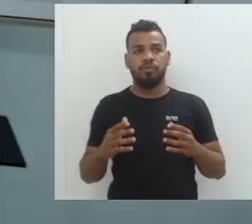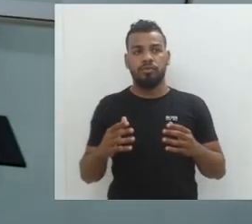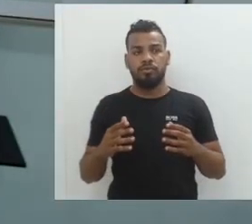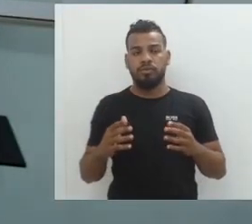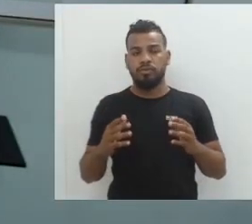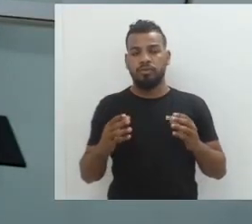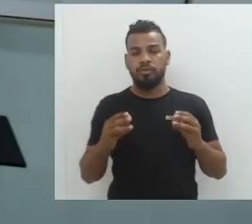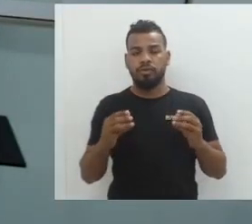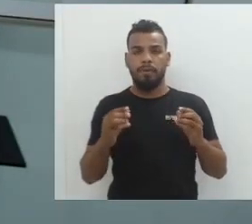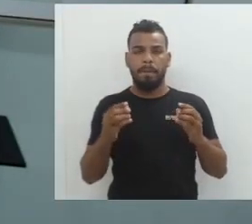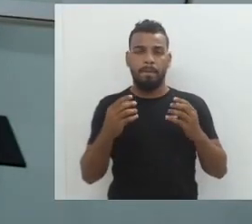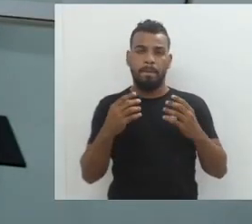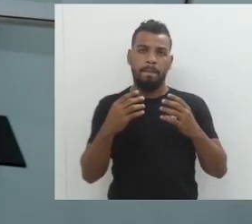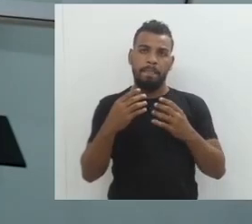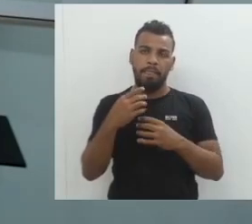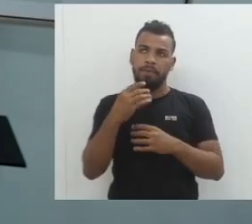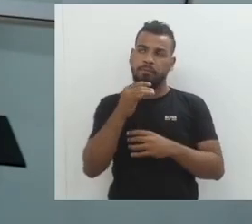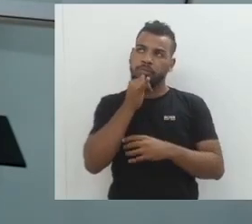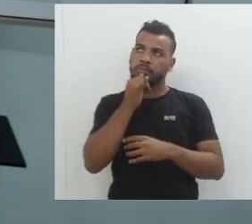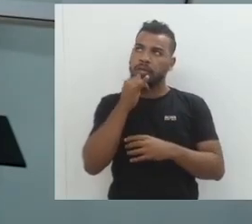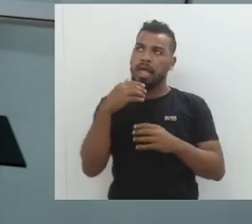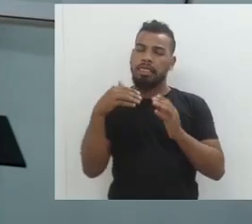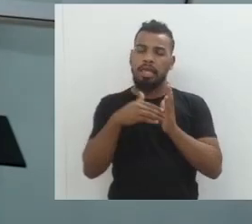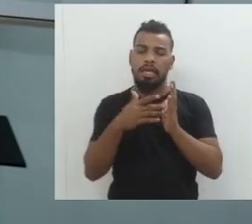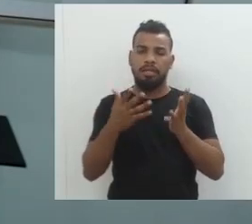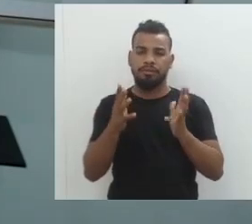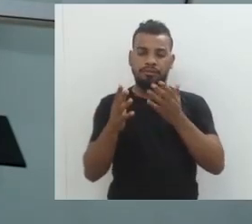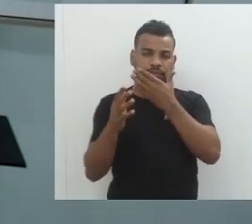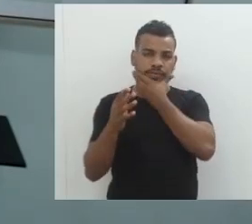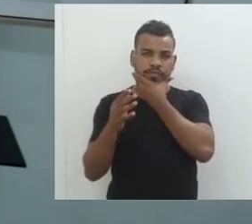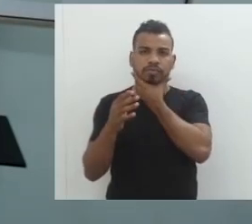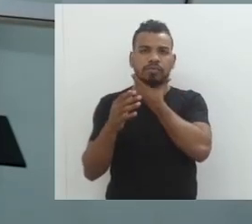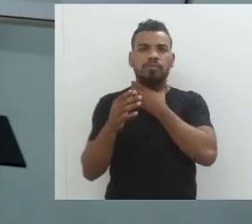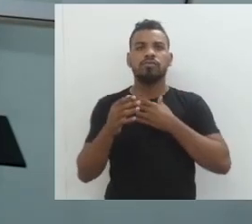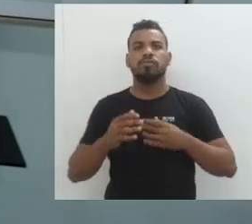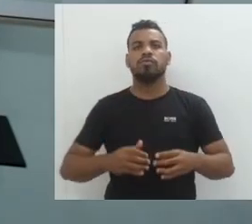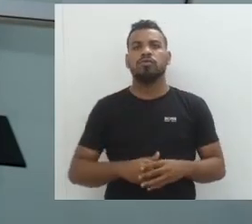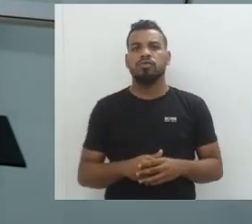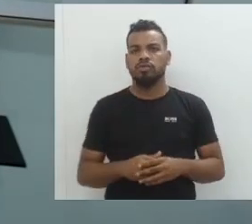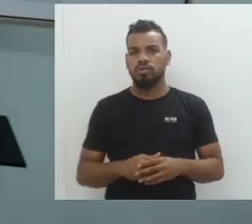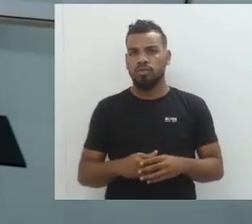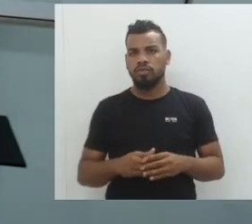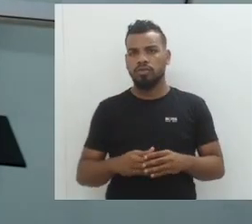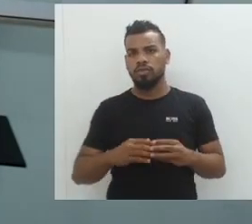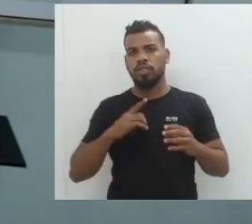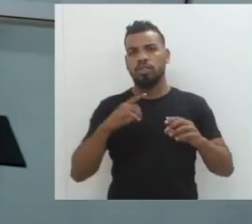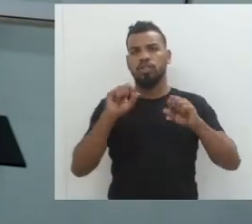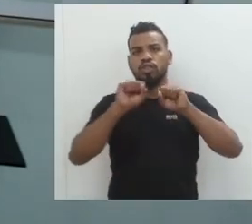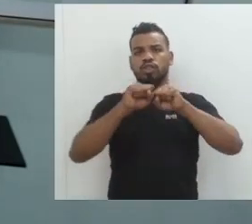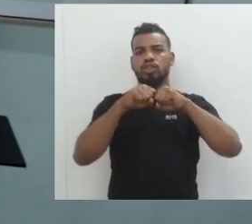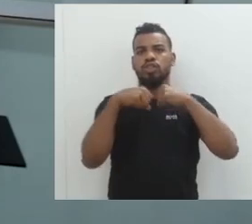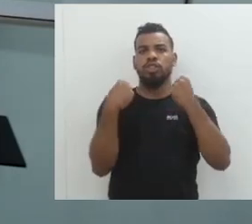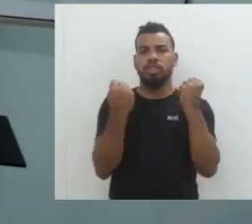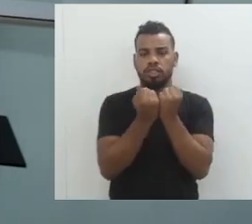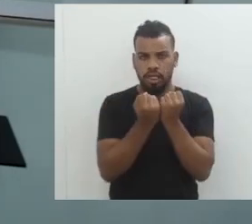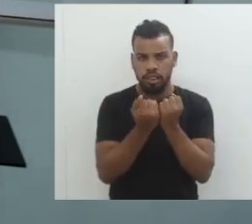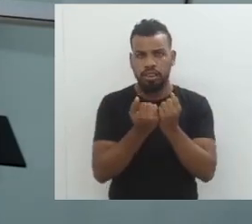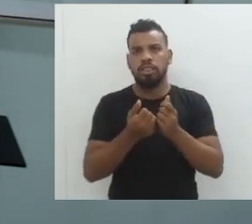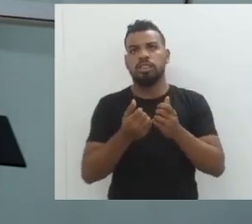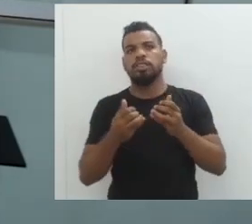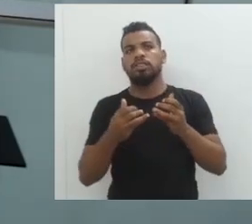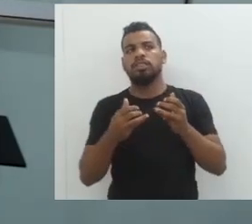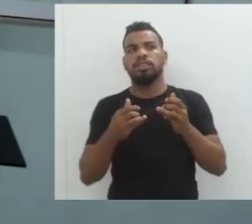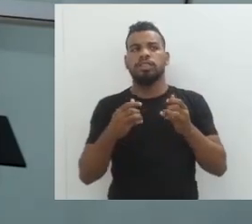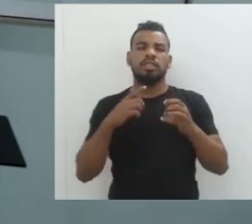até nós vamos dizer, nos aprumarmos em termos de sociedade, em termos